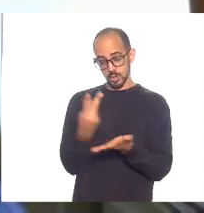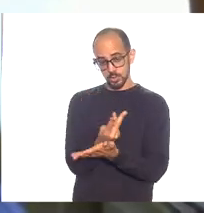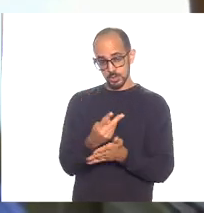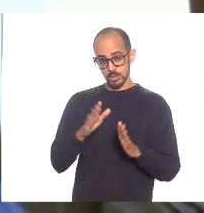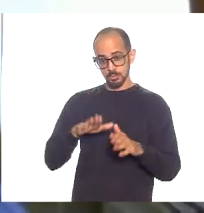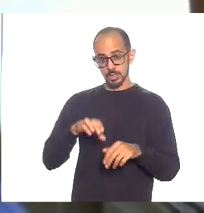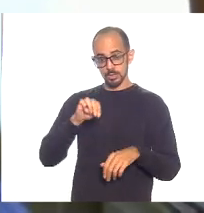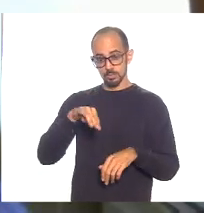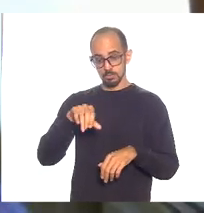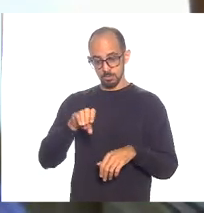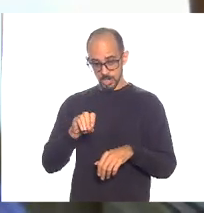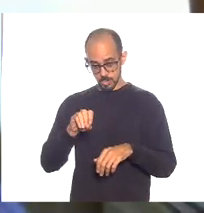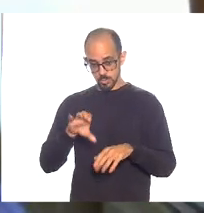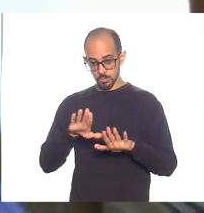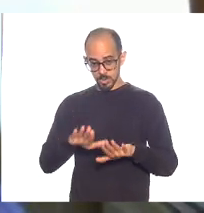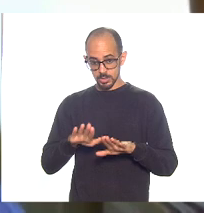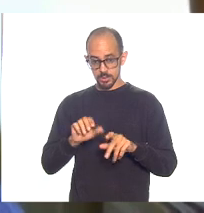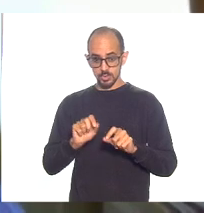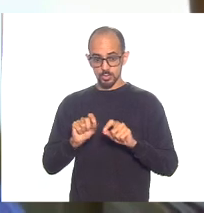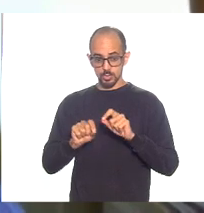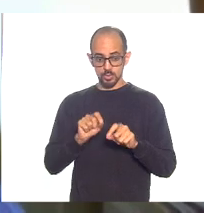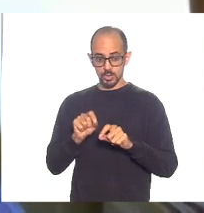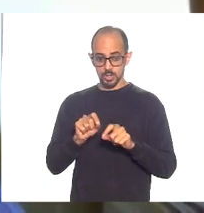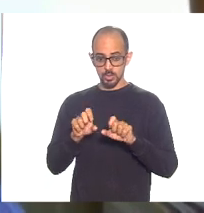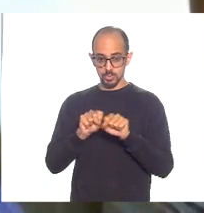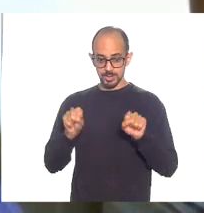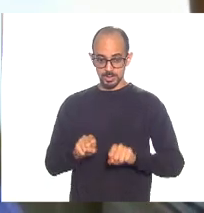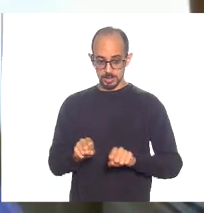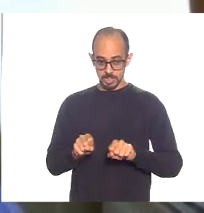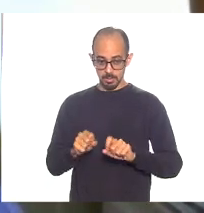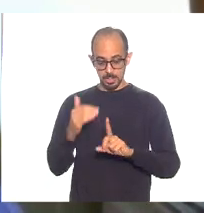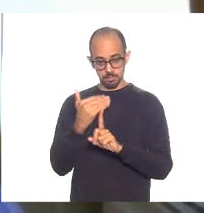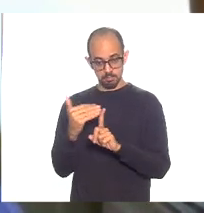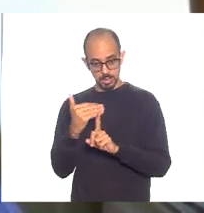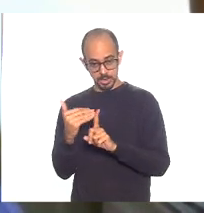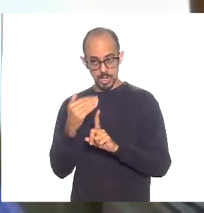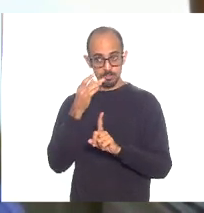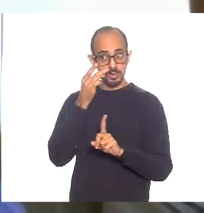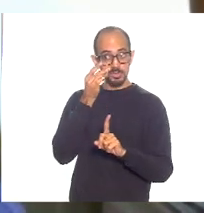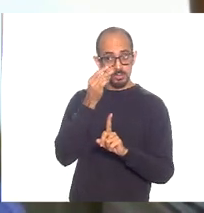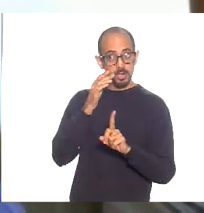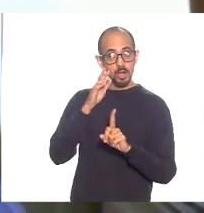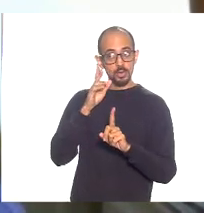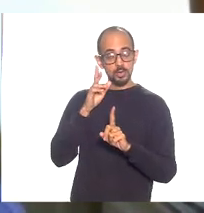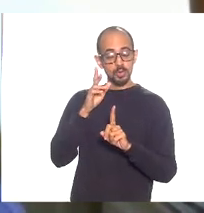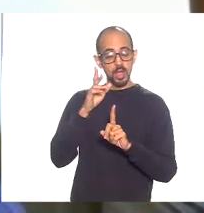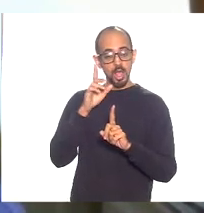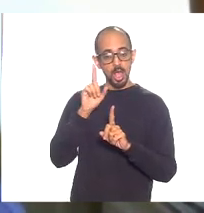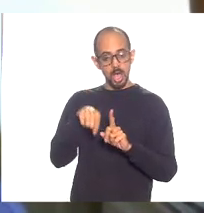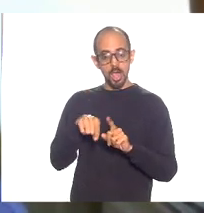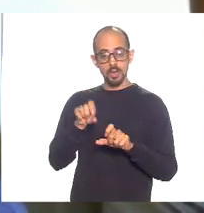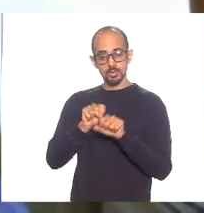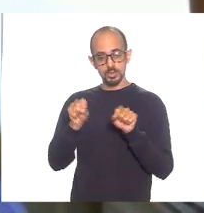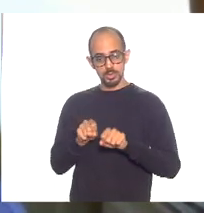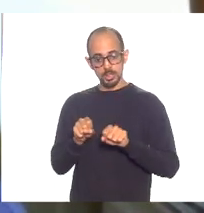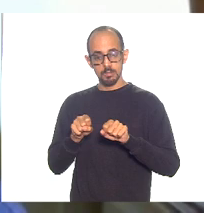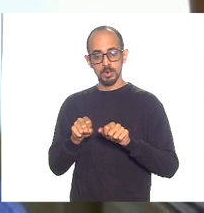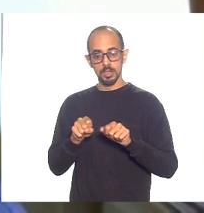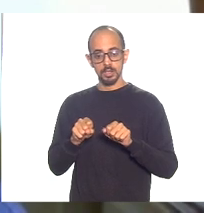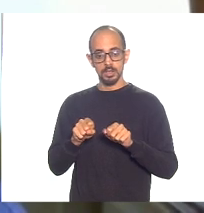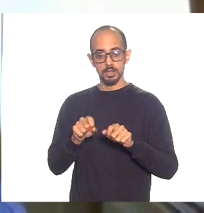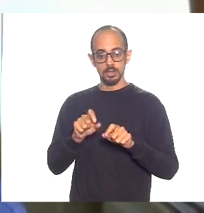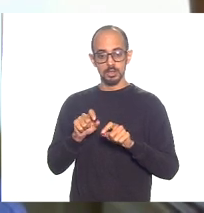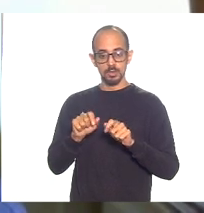de maio. Porque o sistema híbrido que o senhor já vinha adotando, É um sistema que